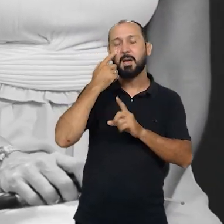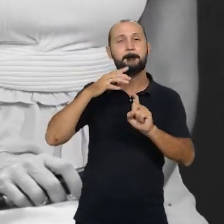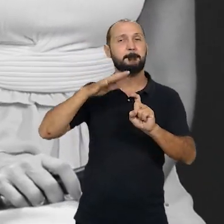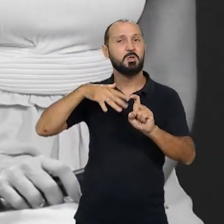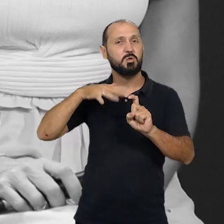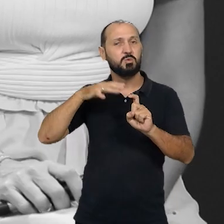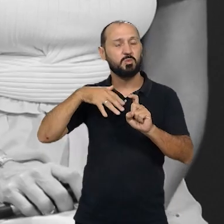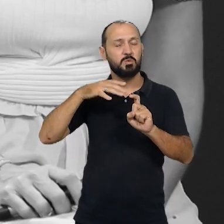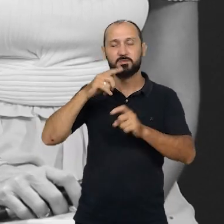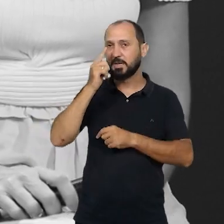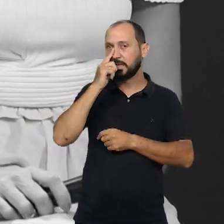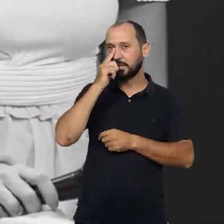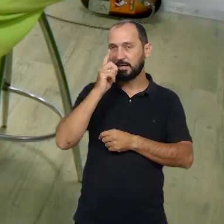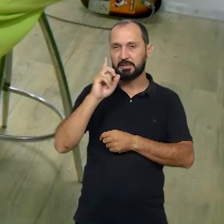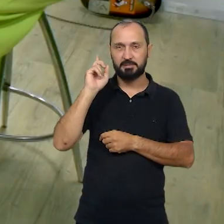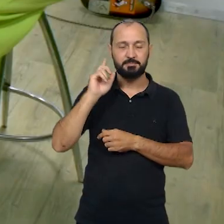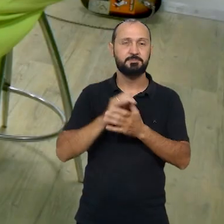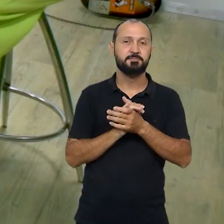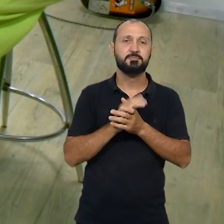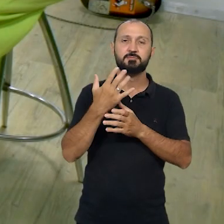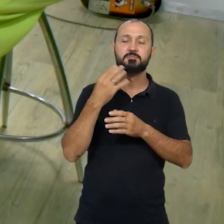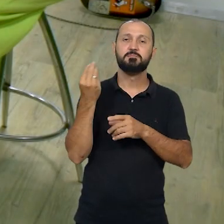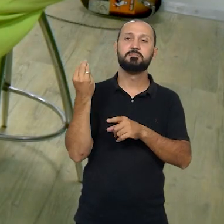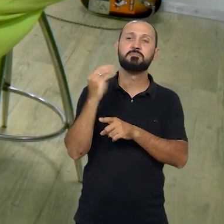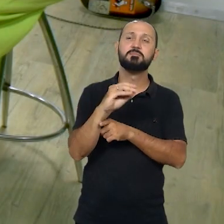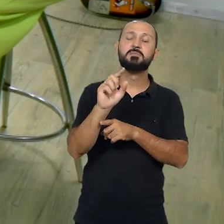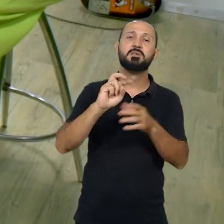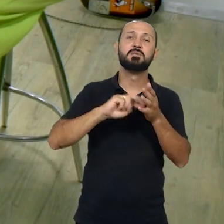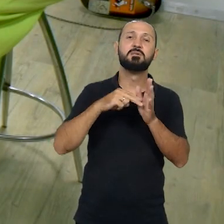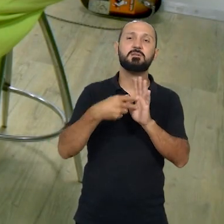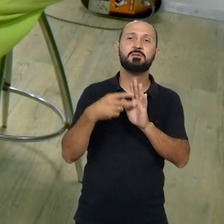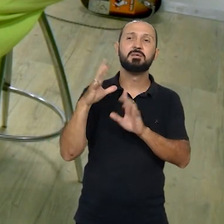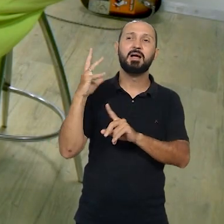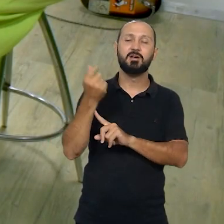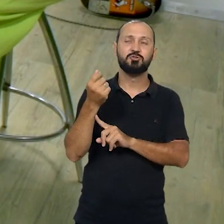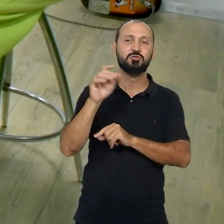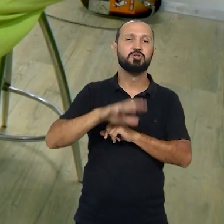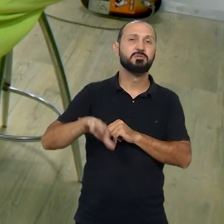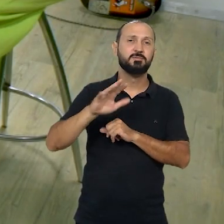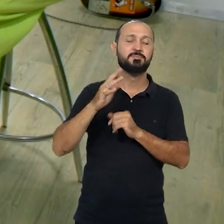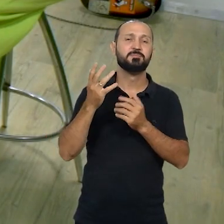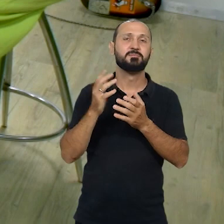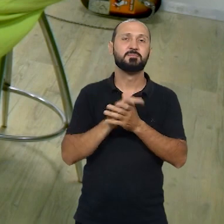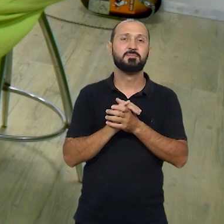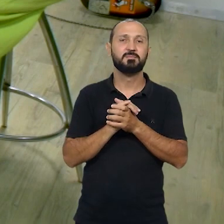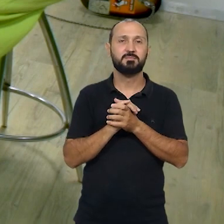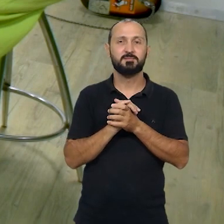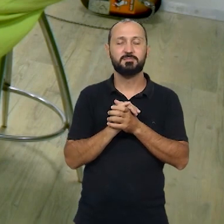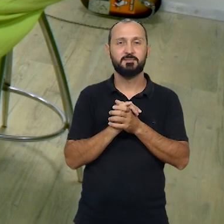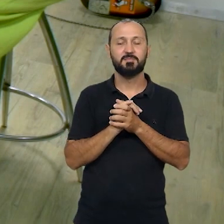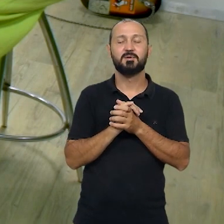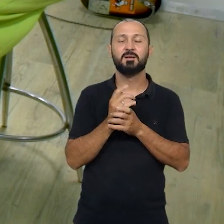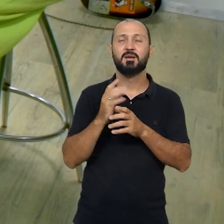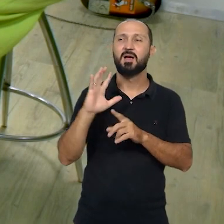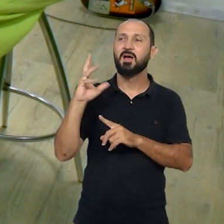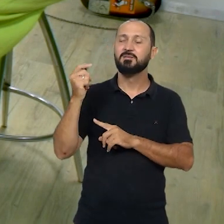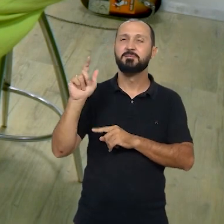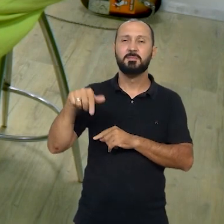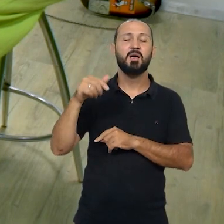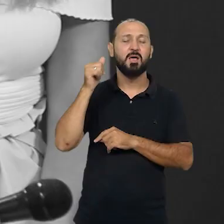tivesse um peso, né? E Gaia, ela já é um peso em si, né? Que é a mãe terra, né? Que é a questão